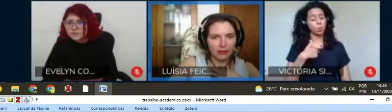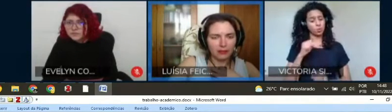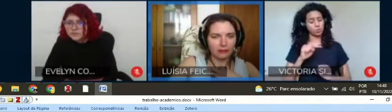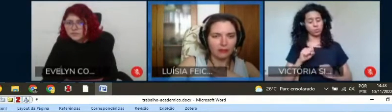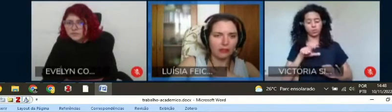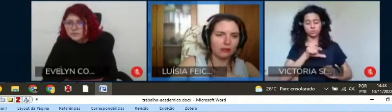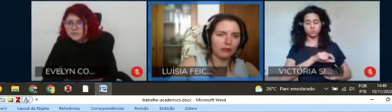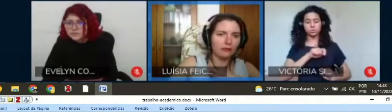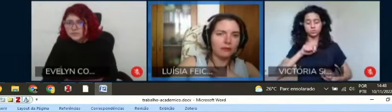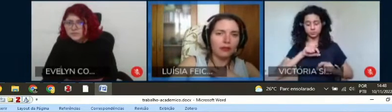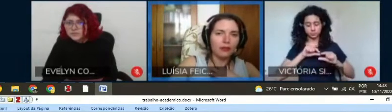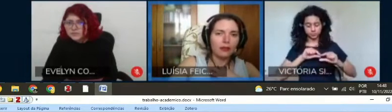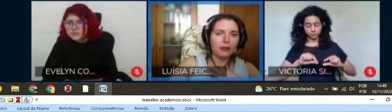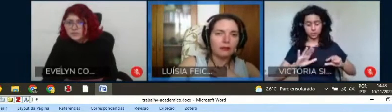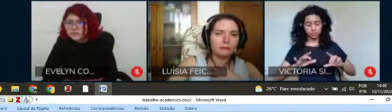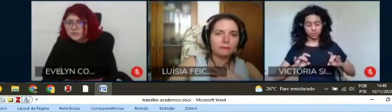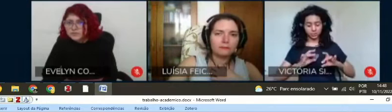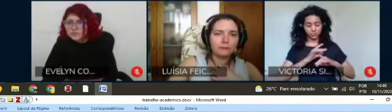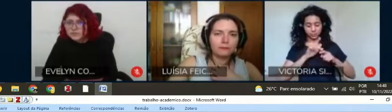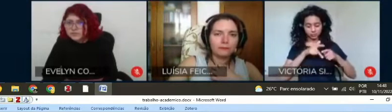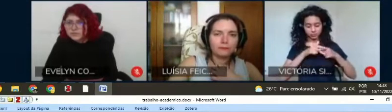cima daquele que eu já tenho ali.